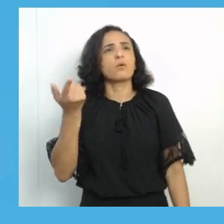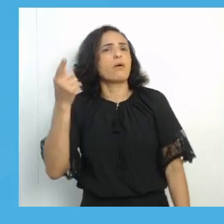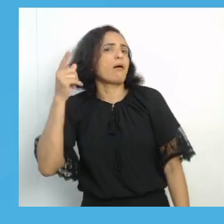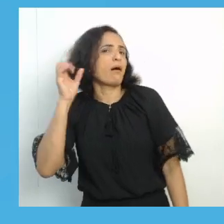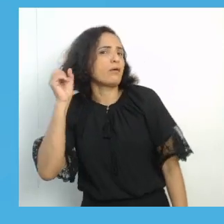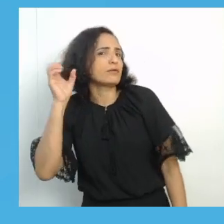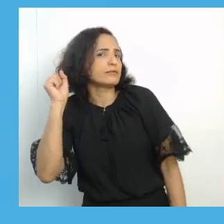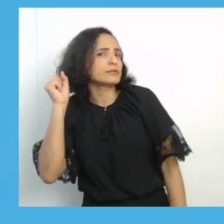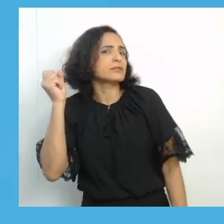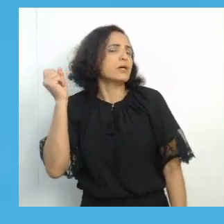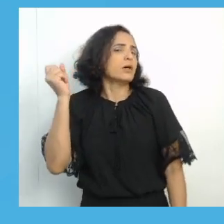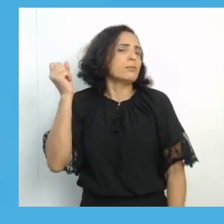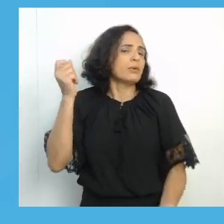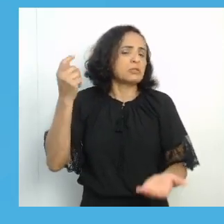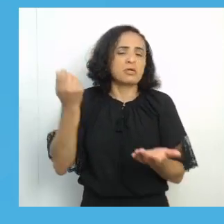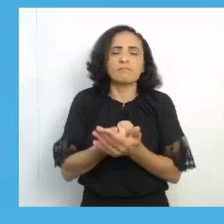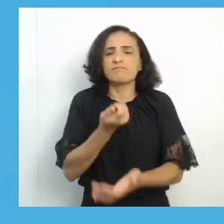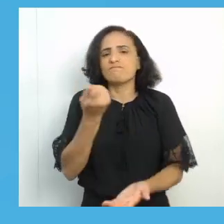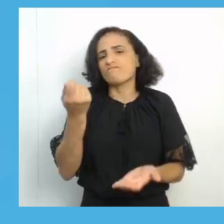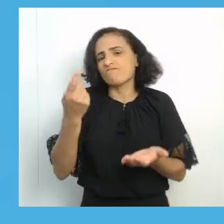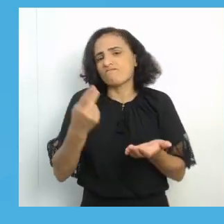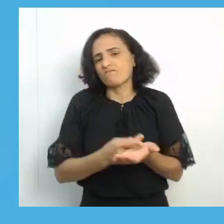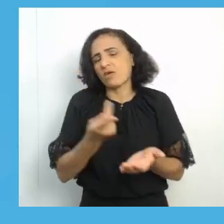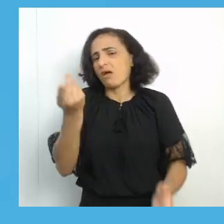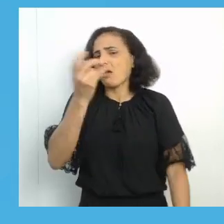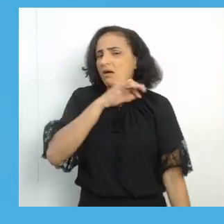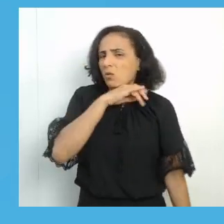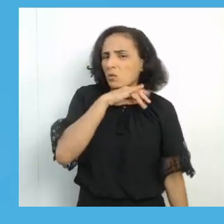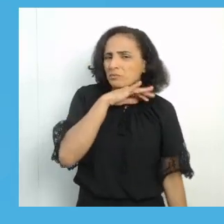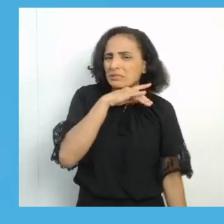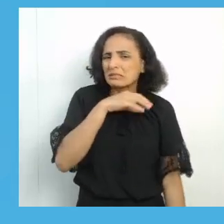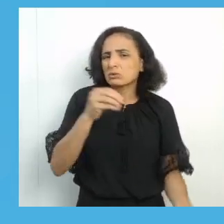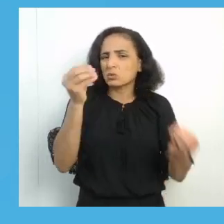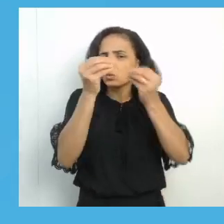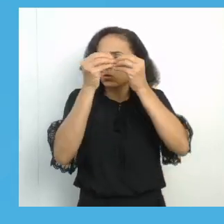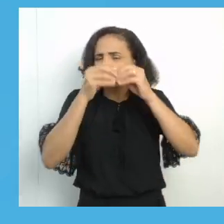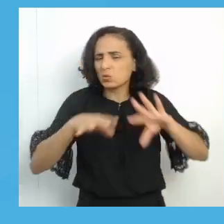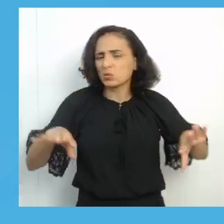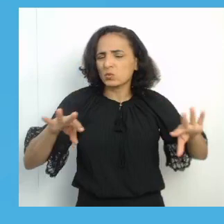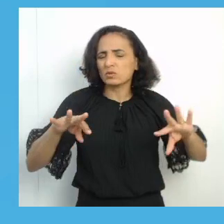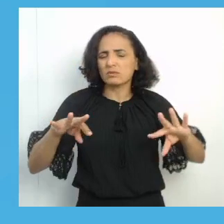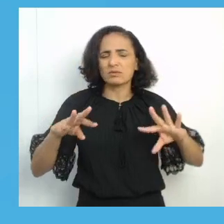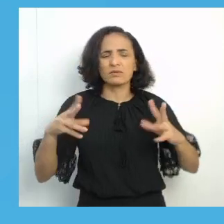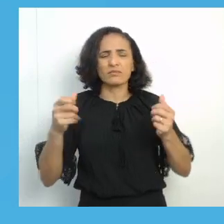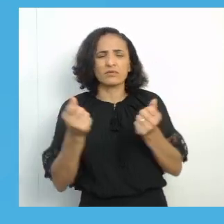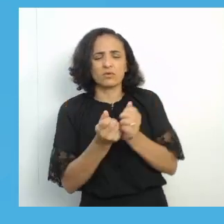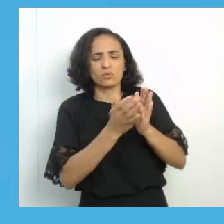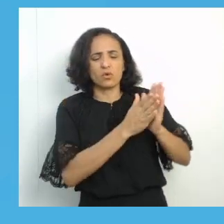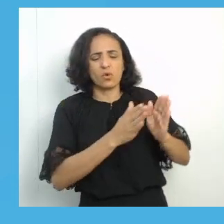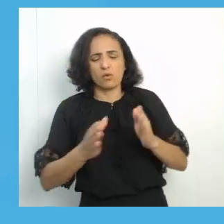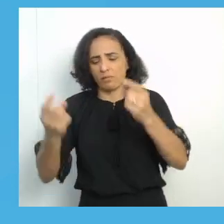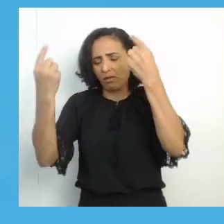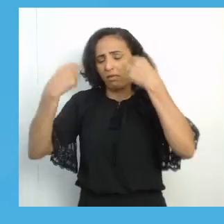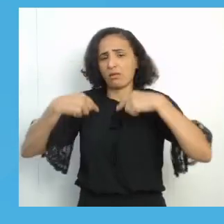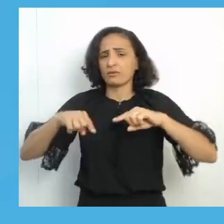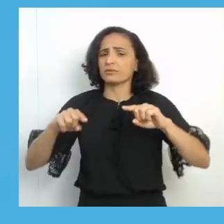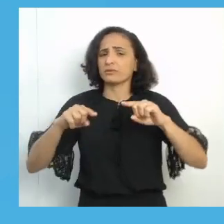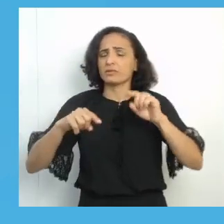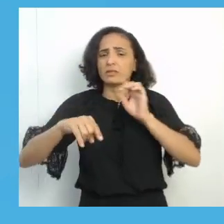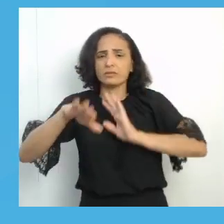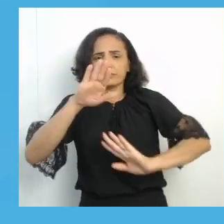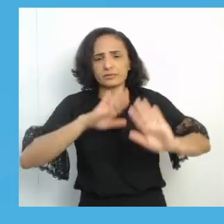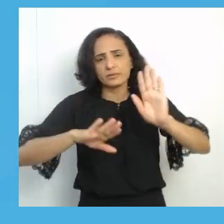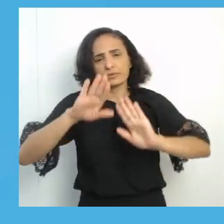a ser bem mais graves, mas ocorrem ali tipicamente em um número muito pequeno de